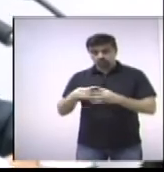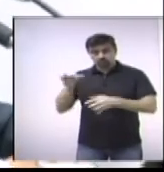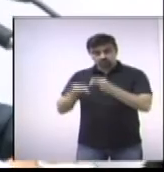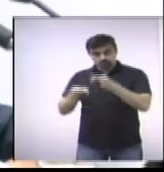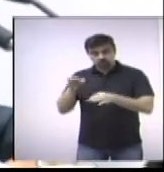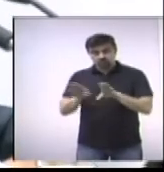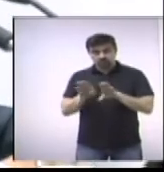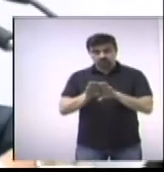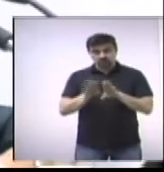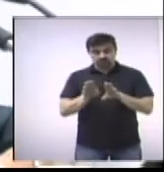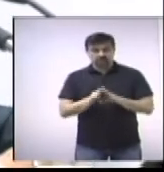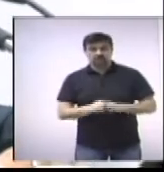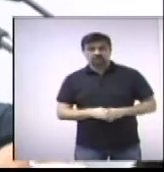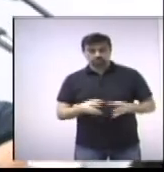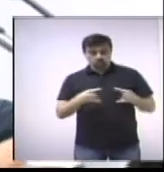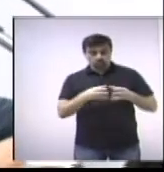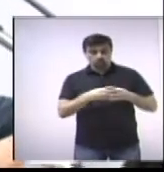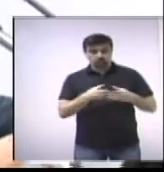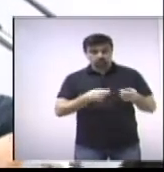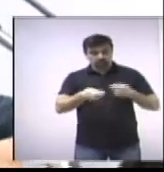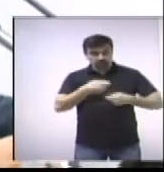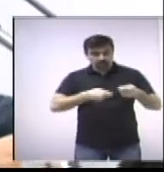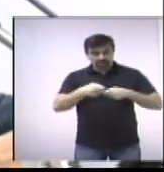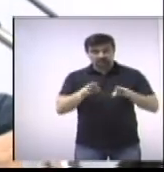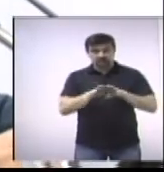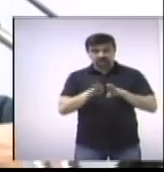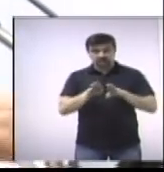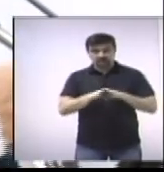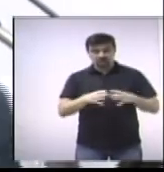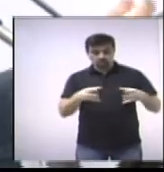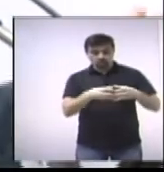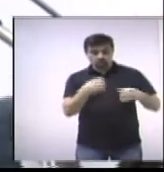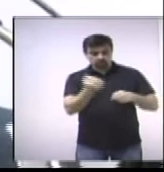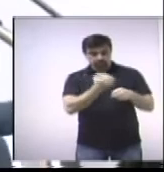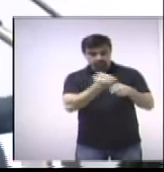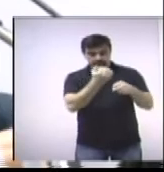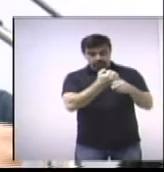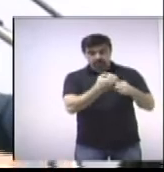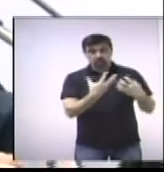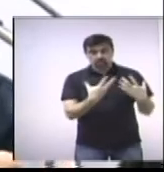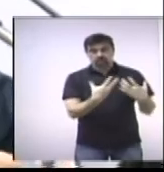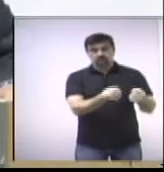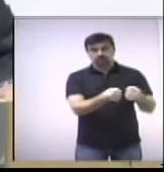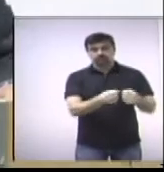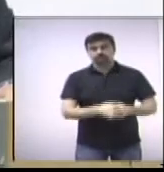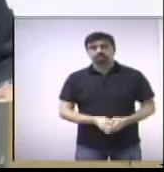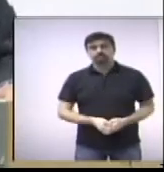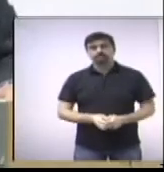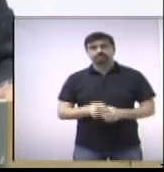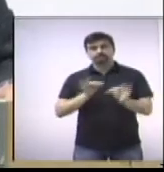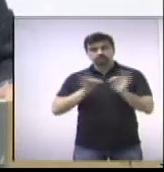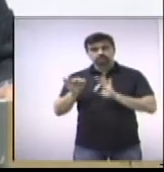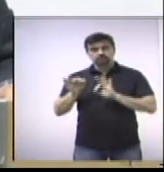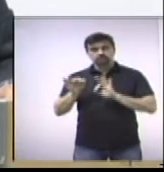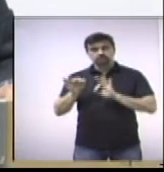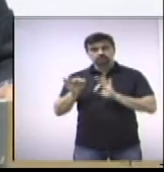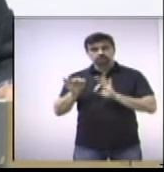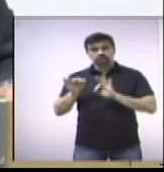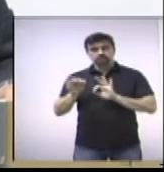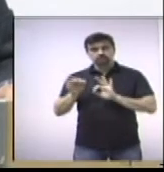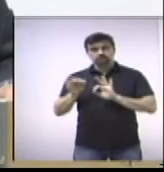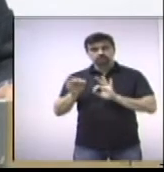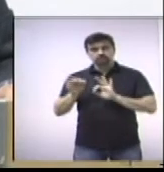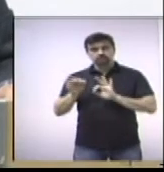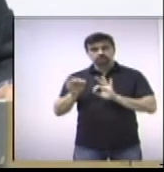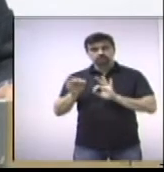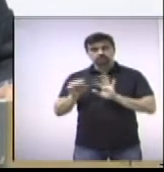de Finanças e número 23 da Comissão de Obras favoráveis. O projeto de lei número 11/15